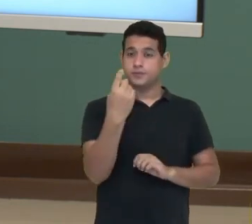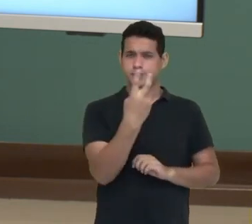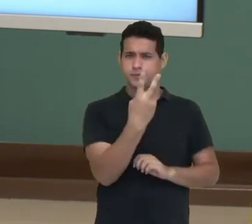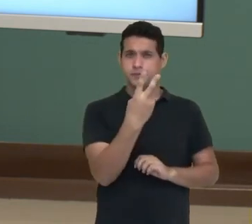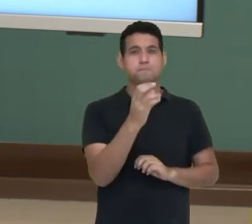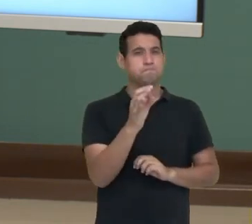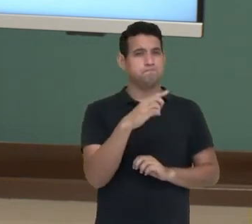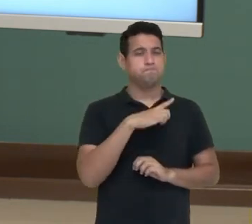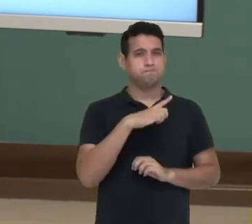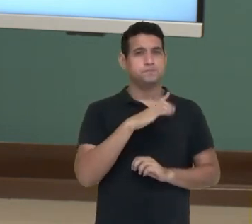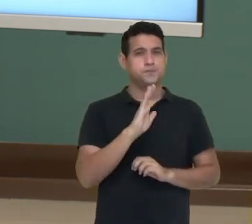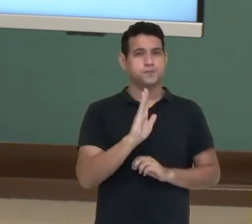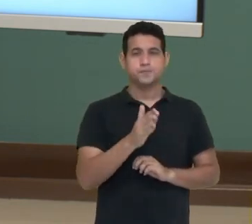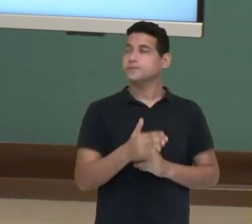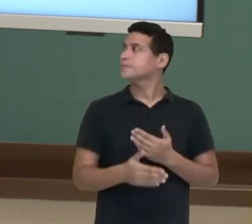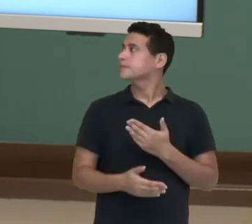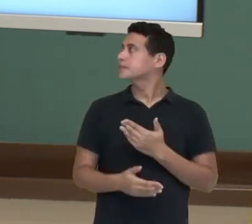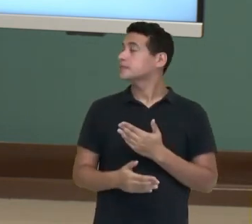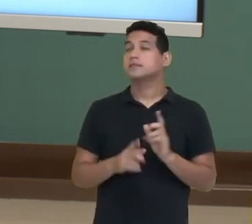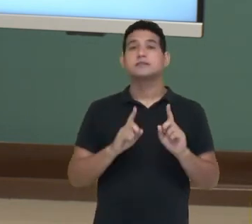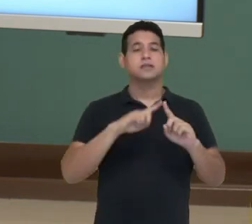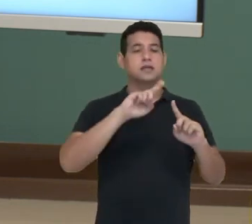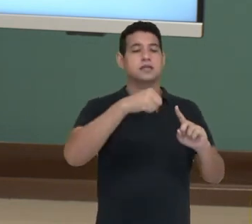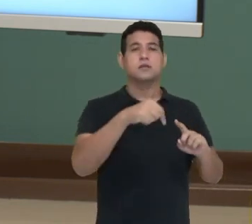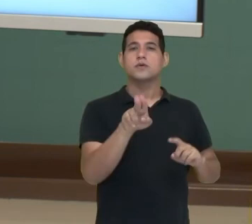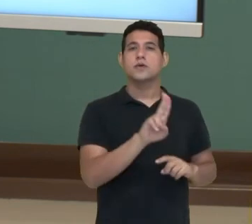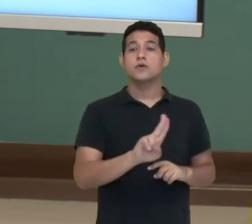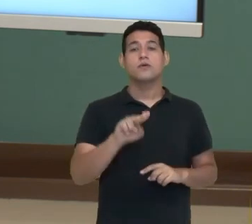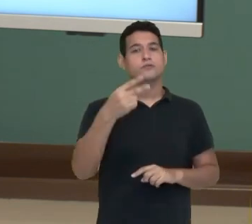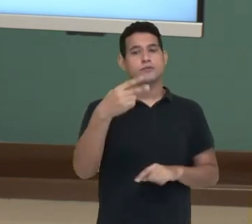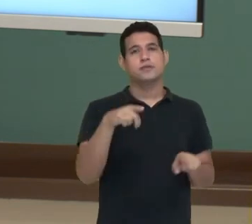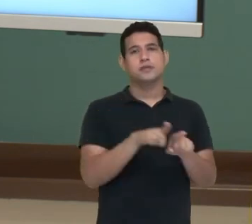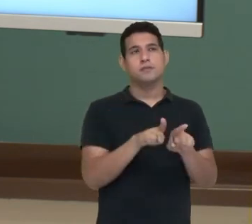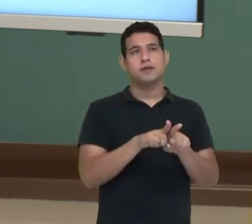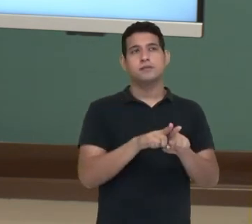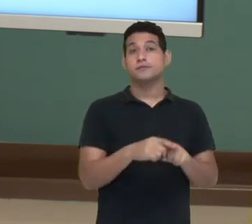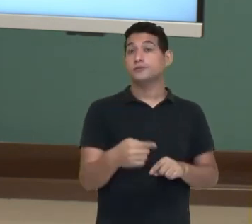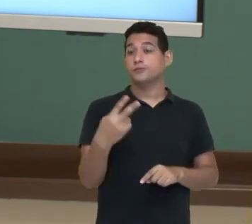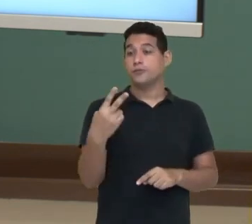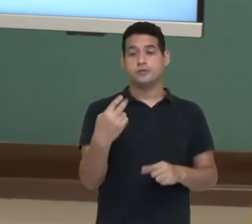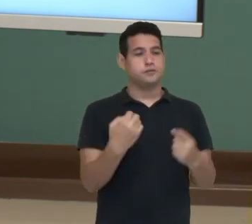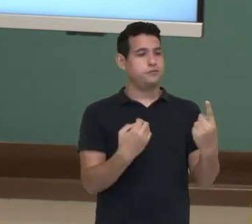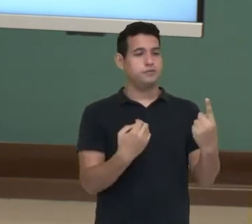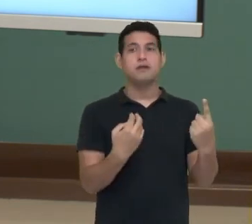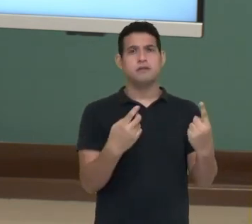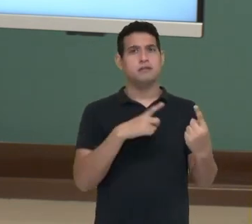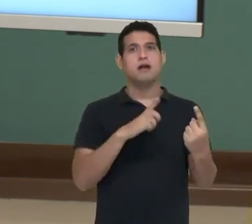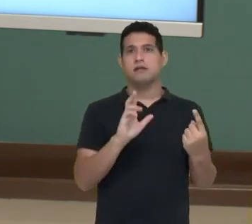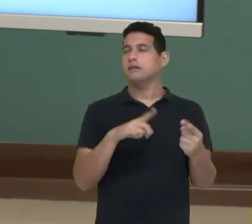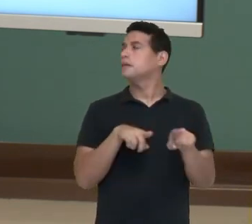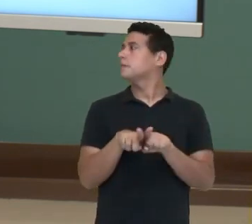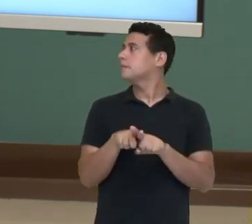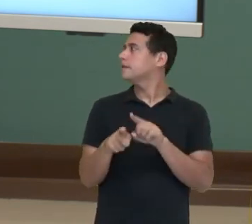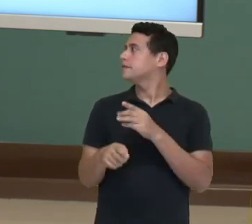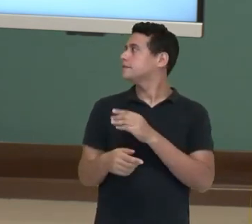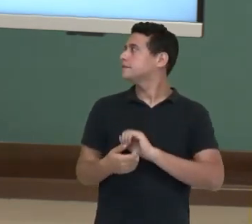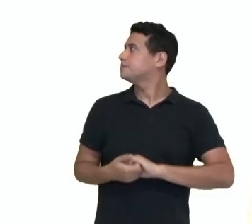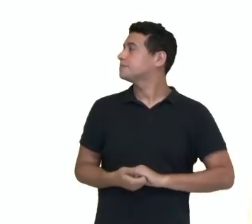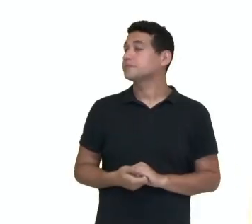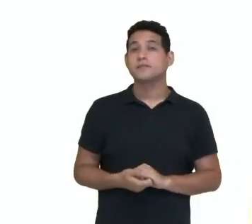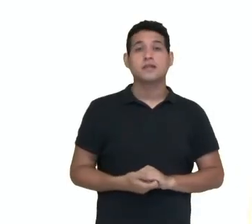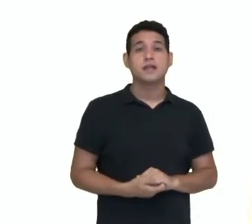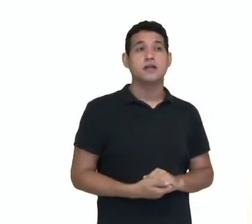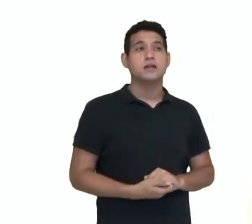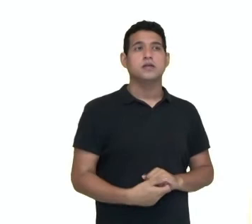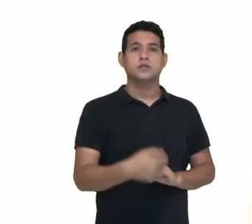então tá aqui. E depois eu atribuí 2 também, 2 e 1, então tá aqui, ok? 2